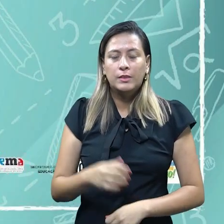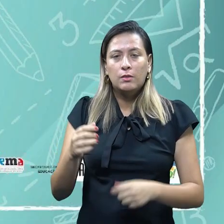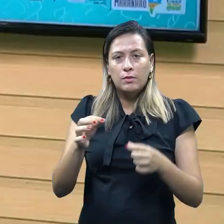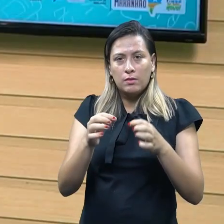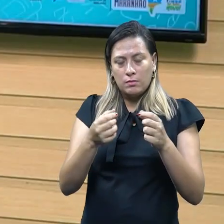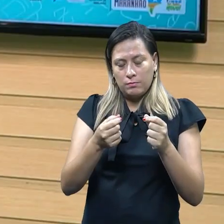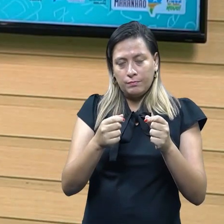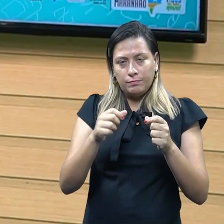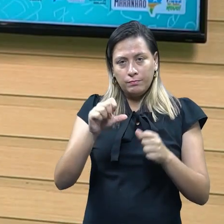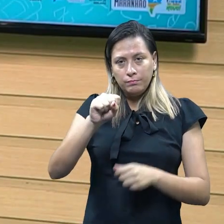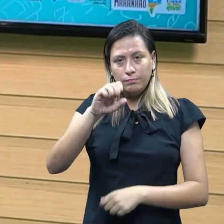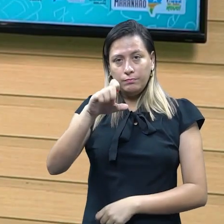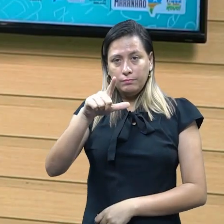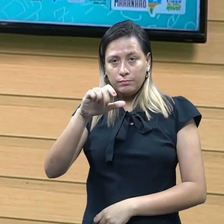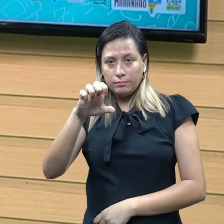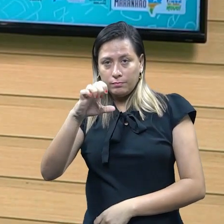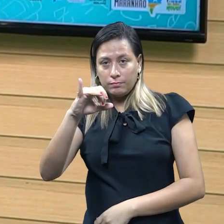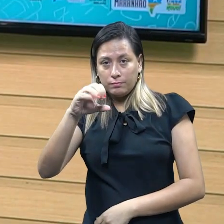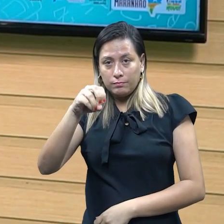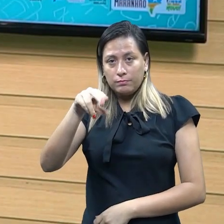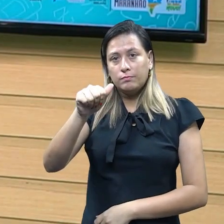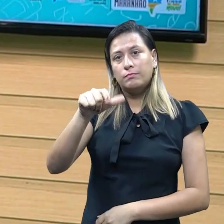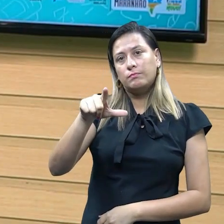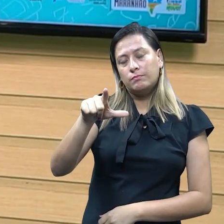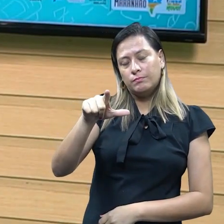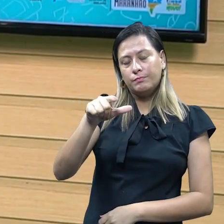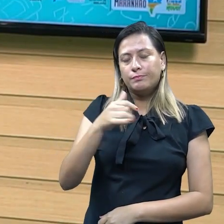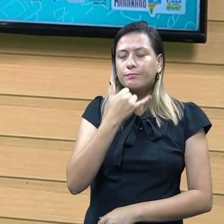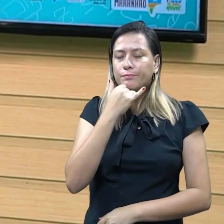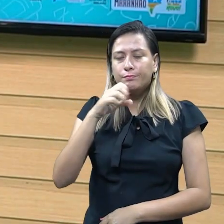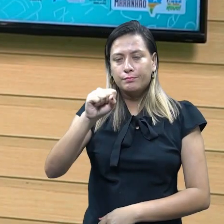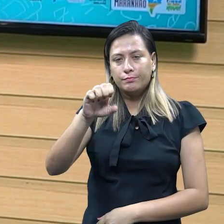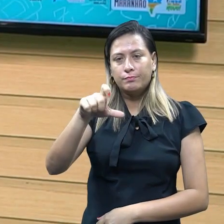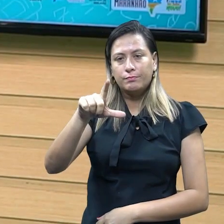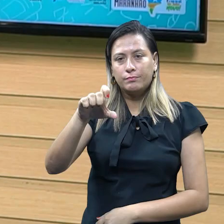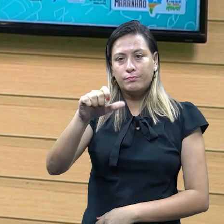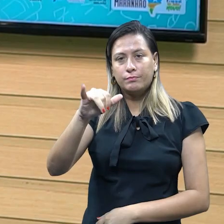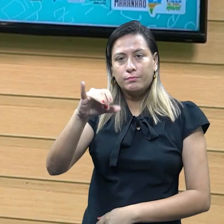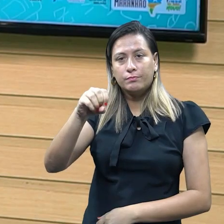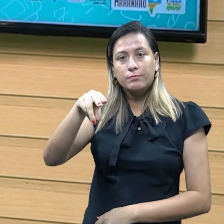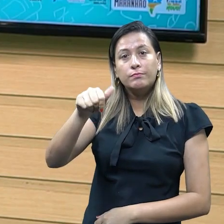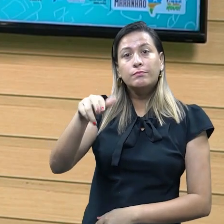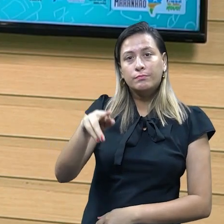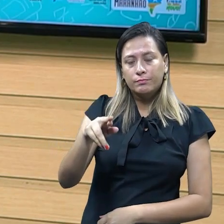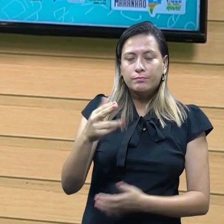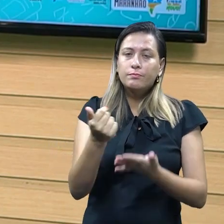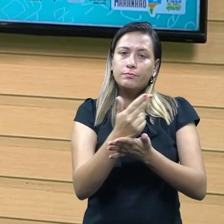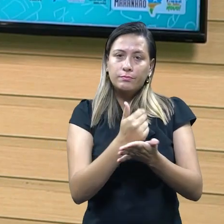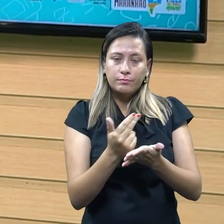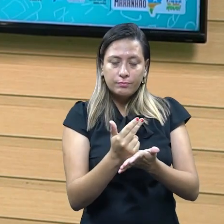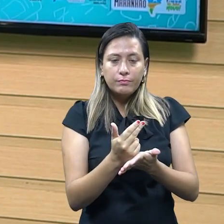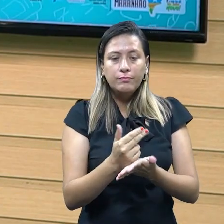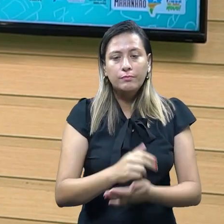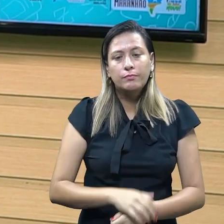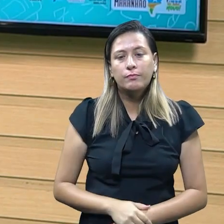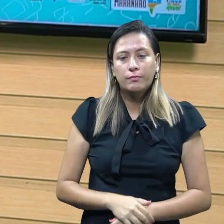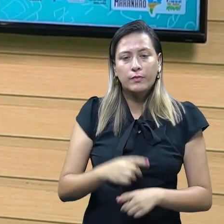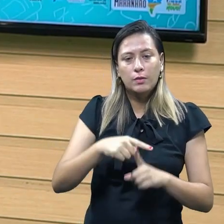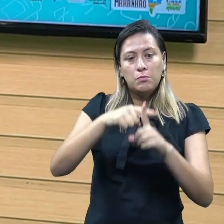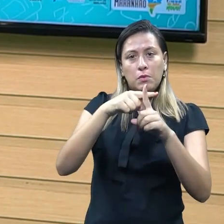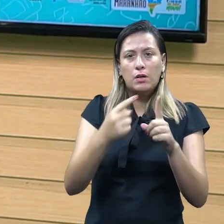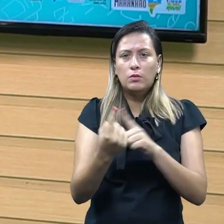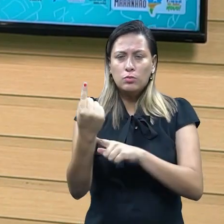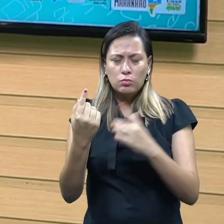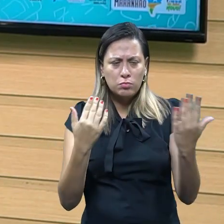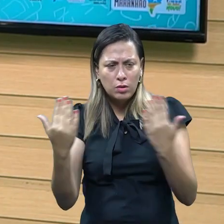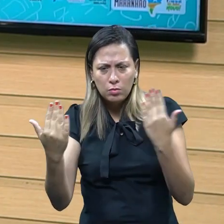que selecionar a figura e mudar. Se por um acaso você estiver fazendo um trabalho e quiser colocar